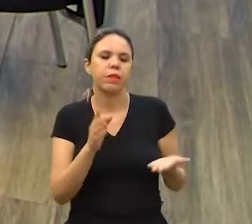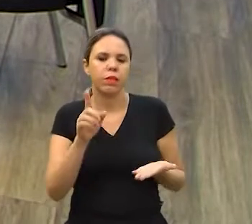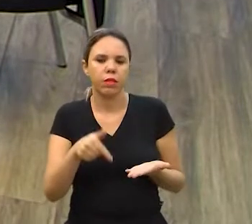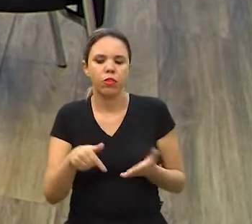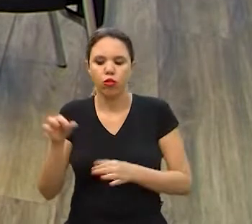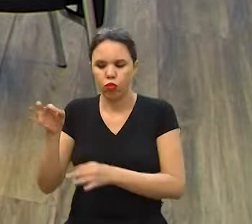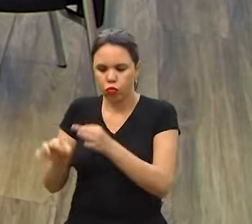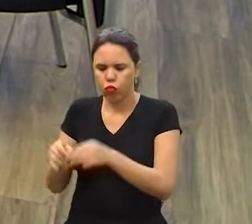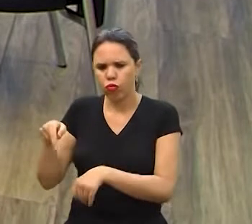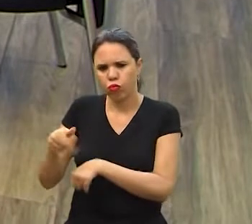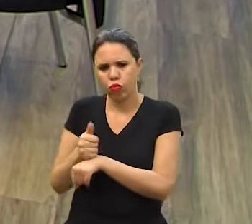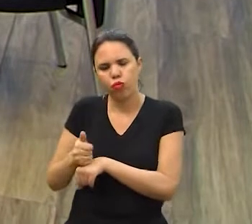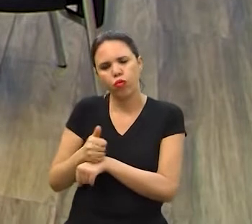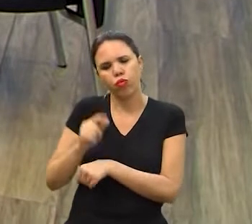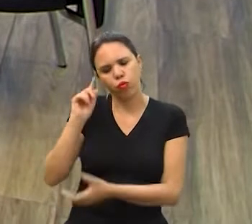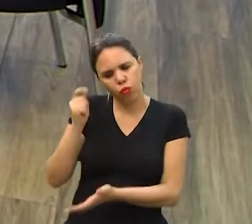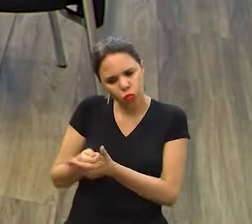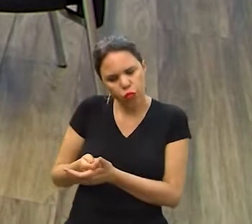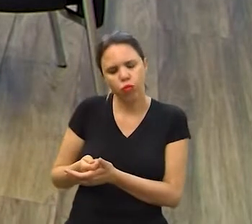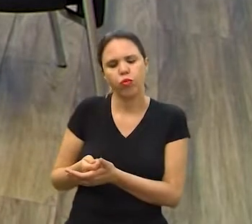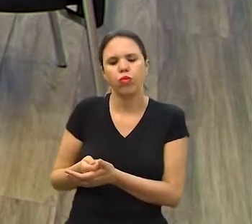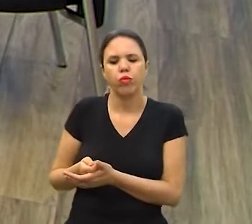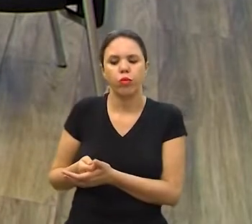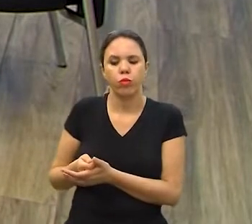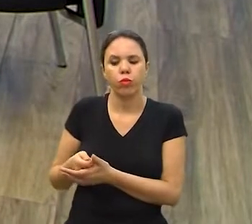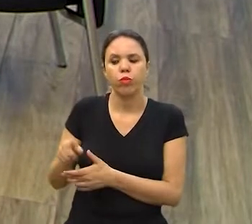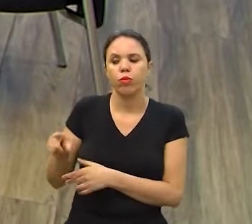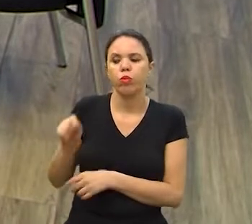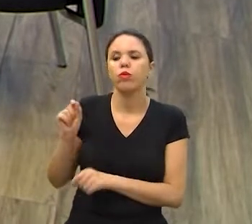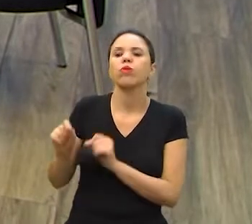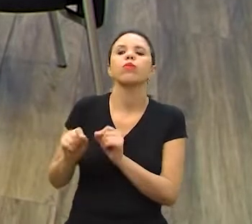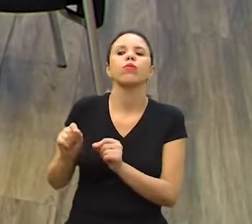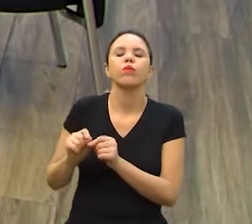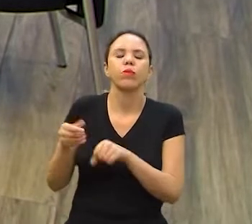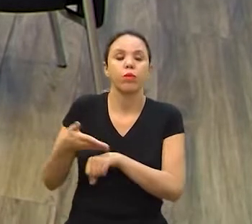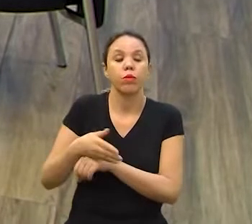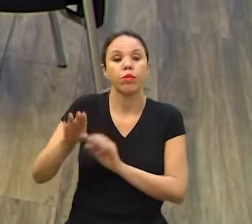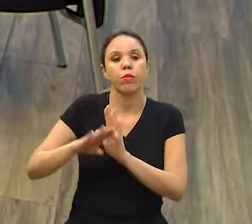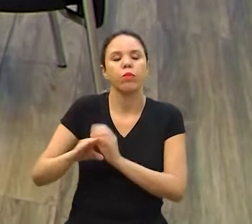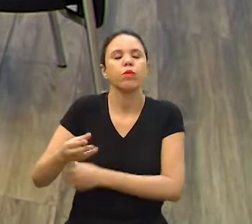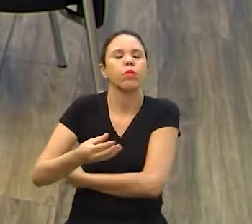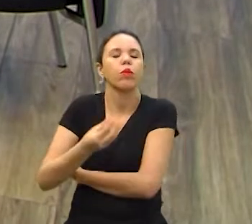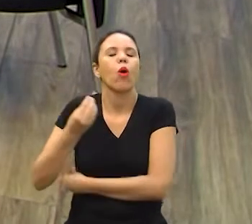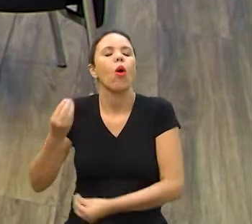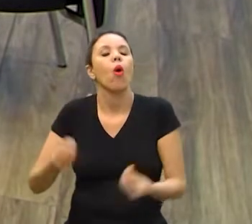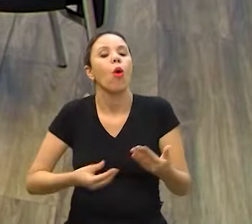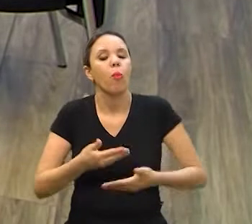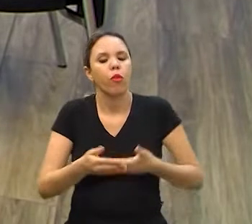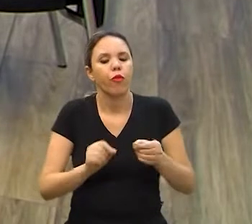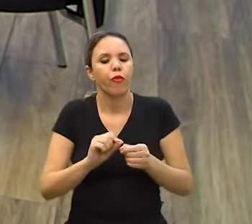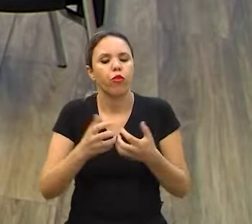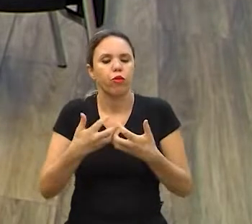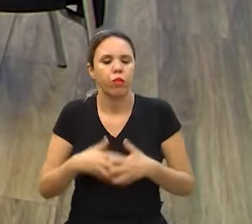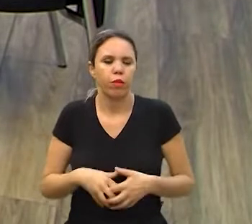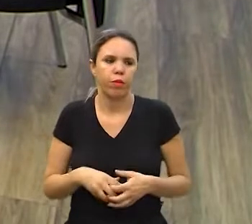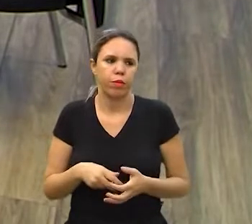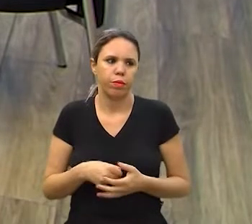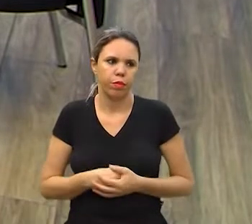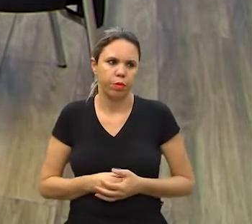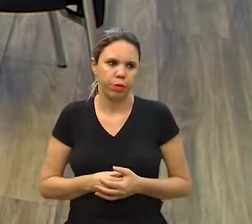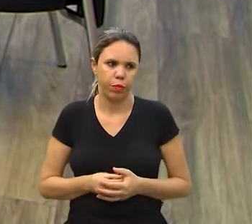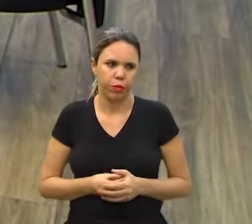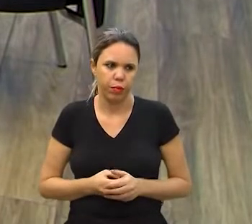Será a justiça que vai determinar e dar como opção que ele participe do programa? Como que é toda essa dinâmica,